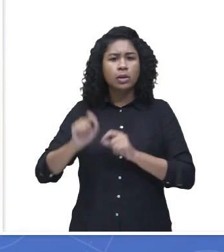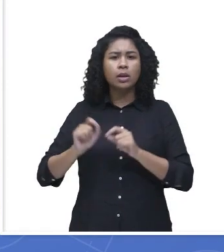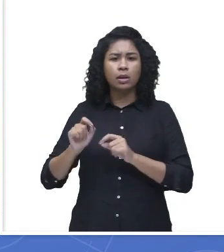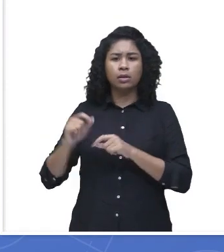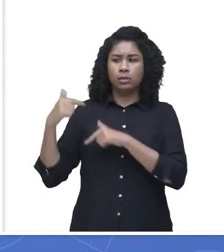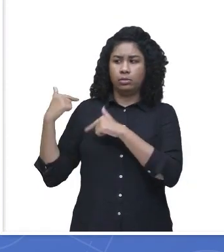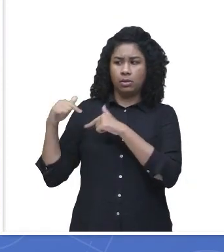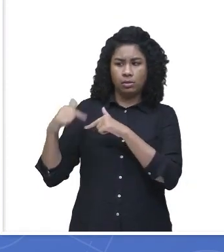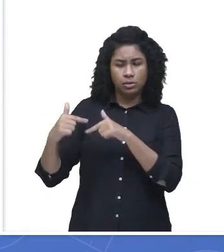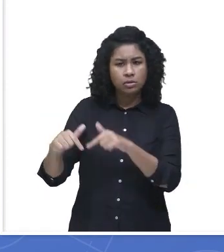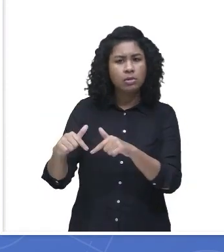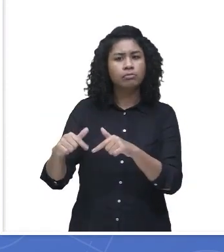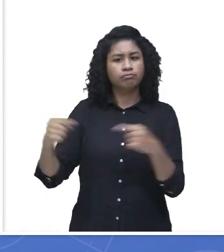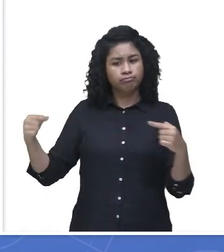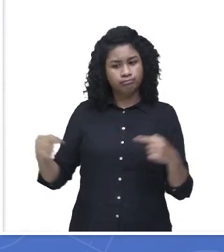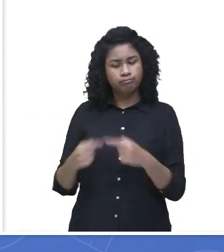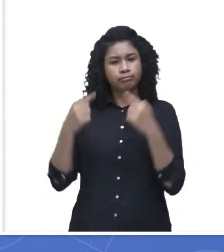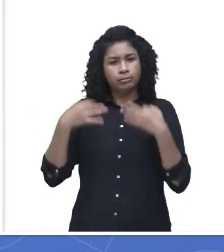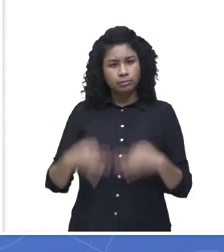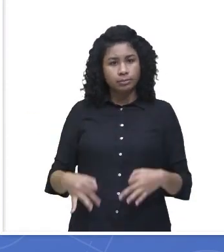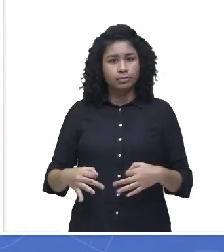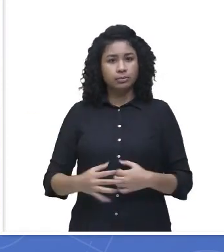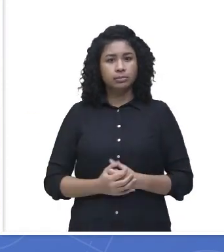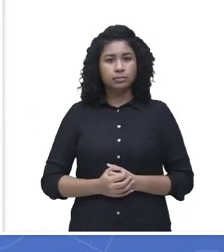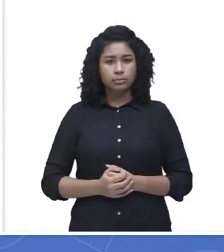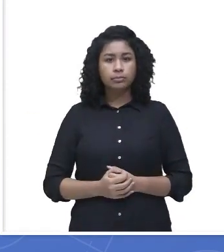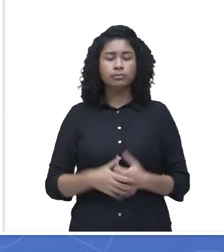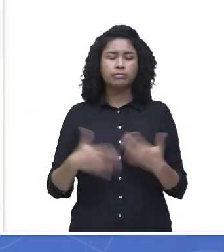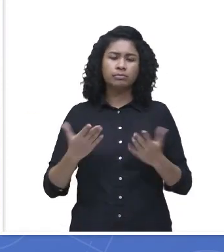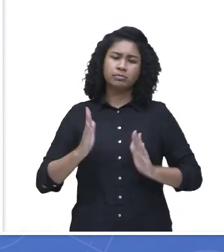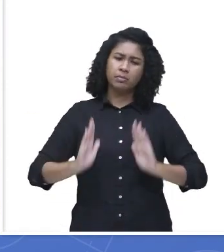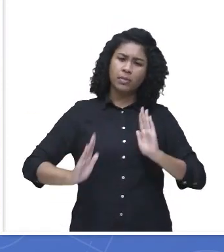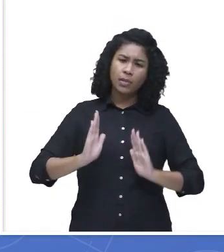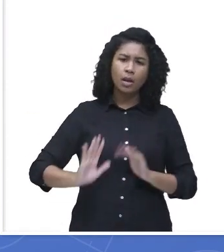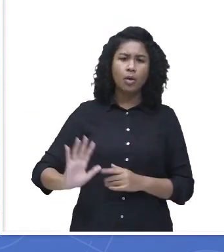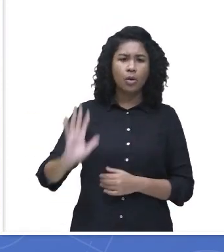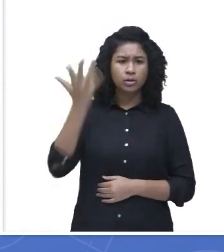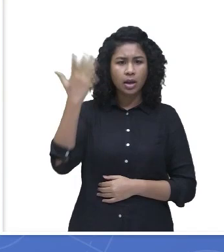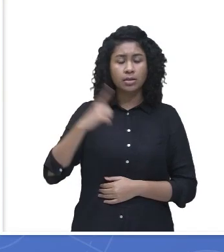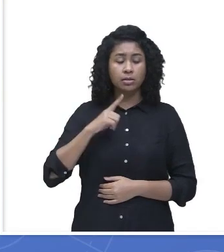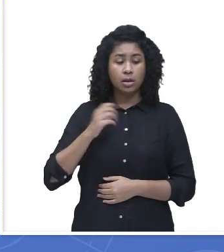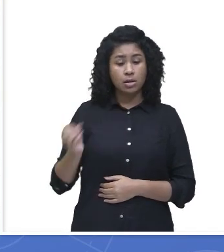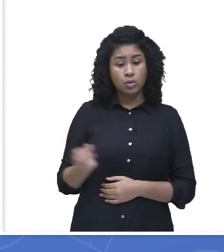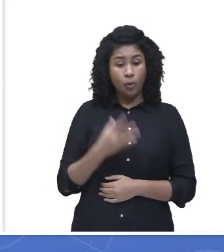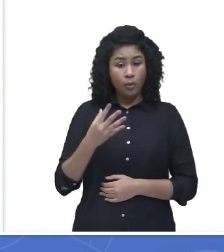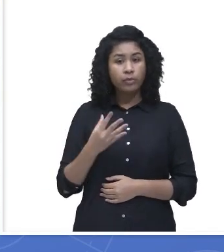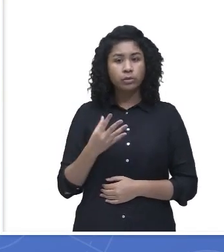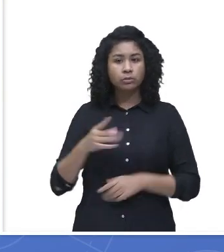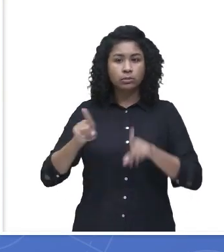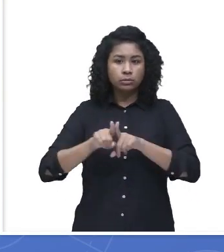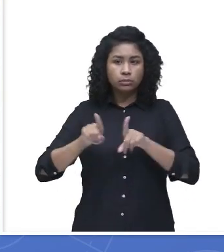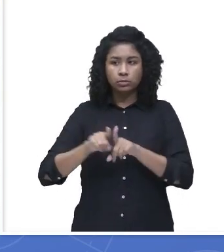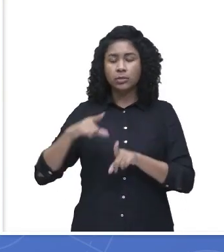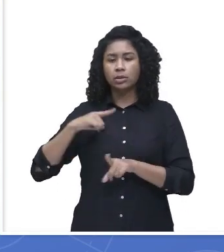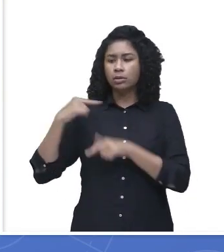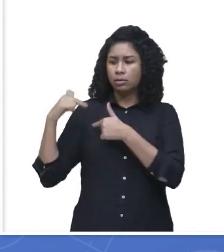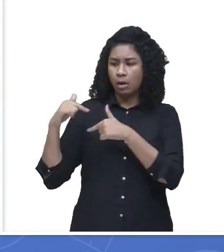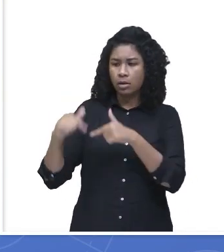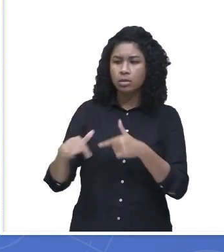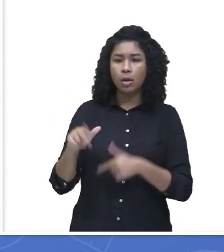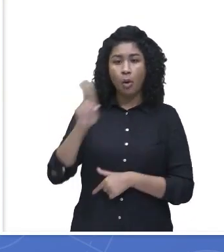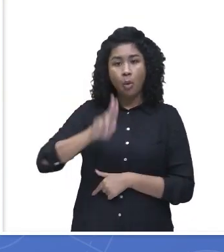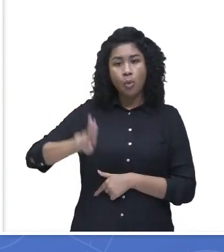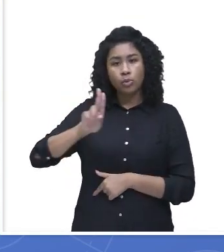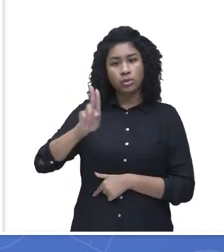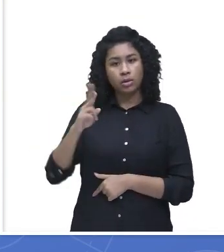clássico. Então, em determinados momentos ele traz inovação, em outros ele se liga à tradição. Acompanhando a sequência do